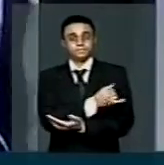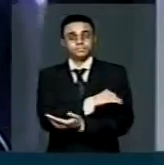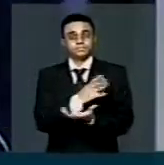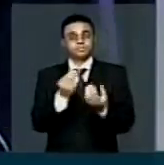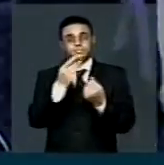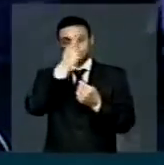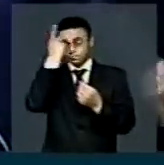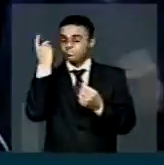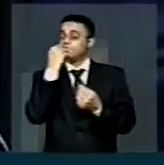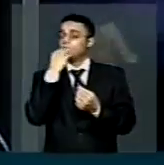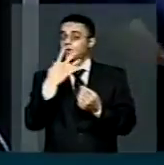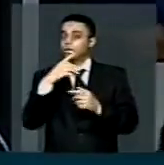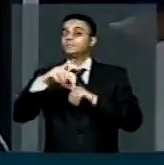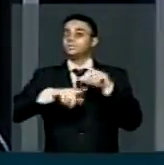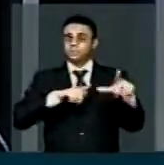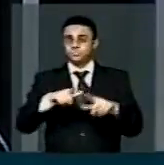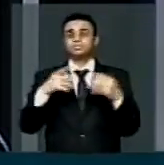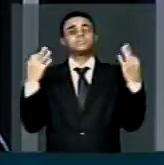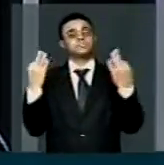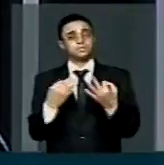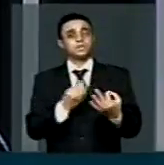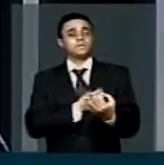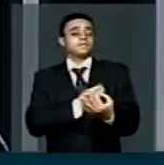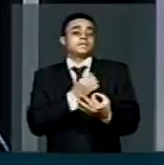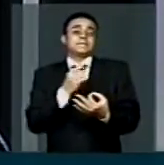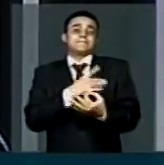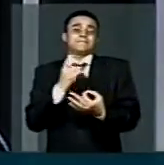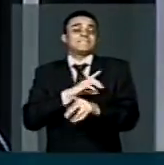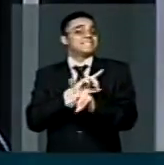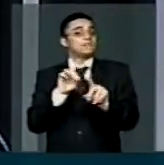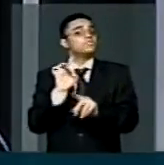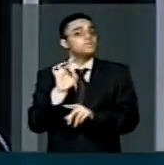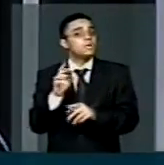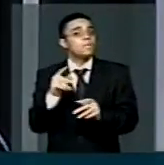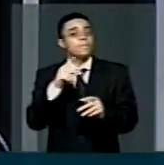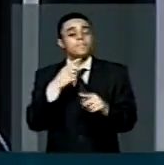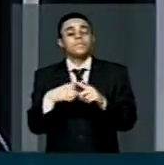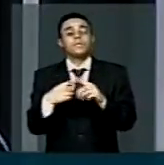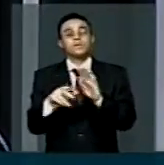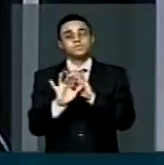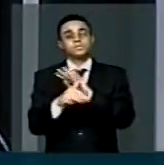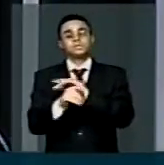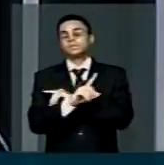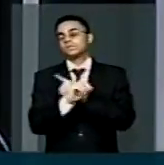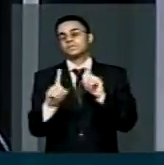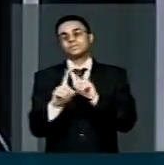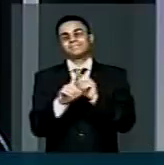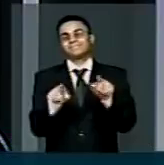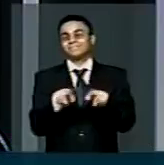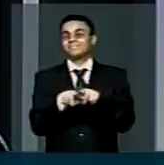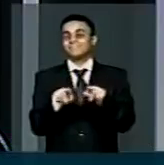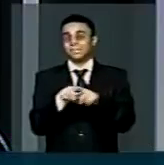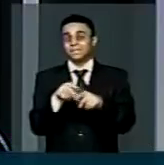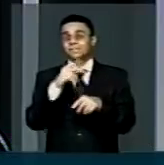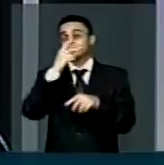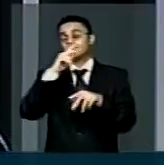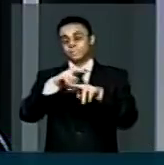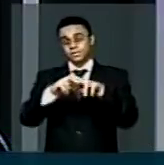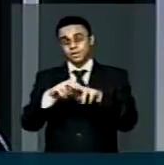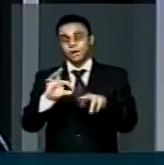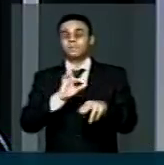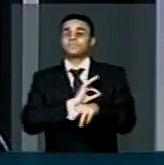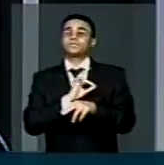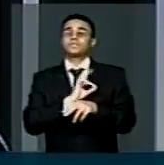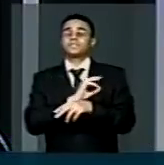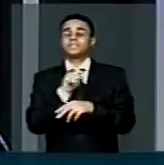de bem, trabalhadora, vive com medo não só dos bandidos propriamente dito, mas também dos agentes do Estado que